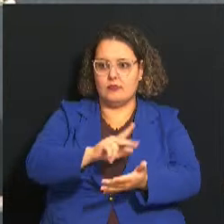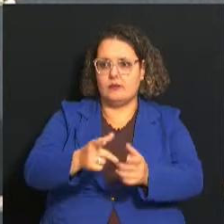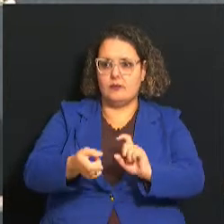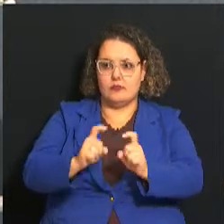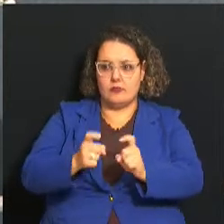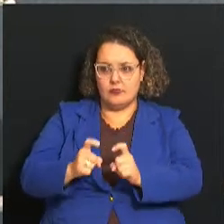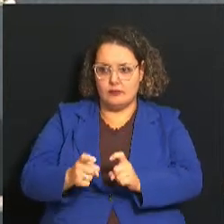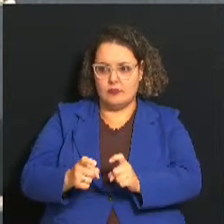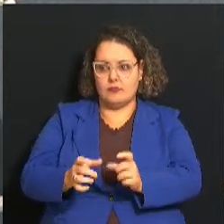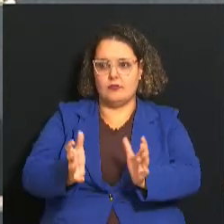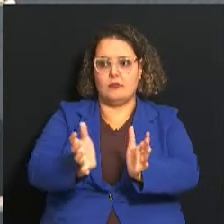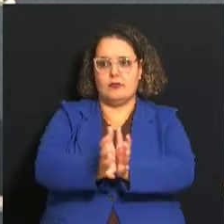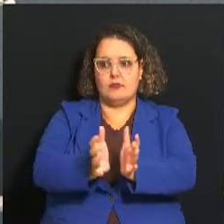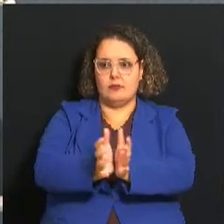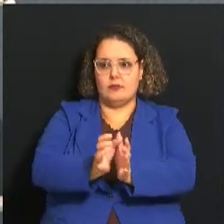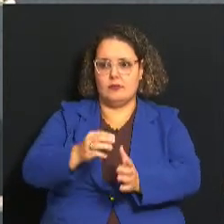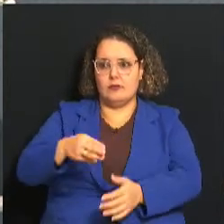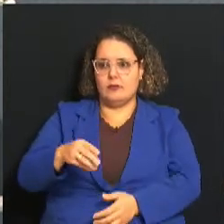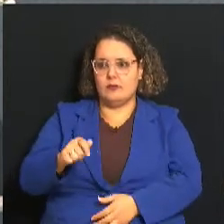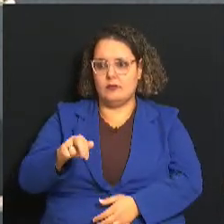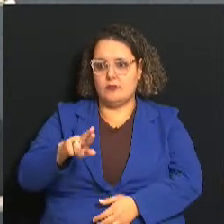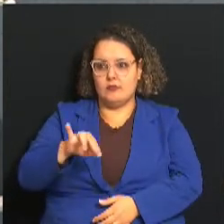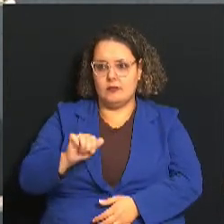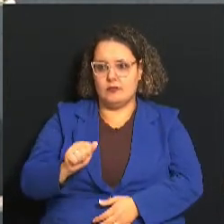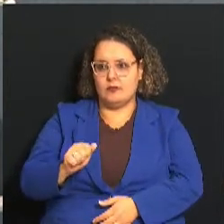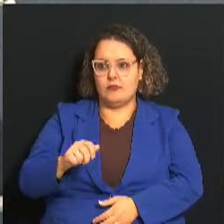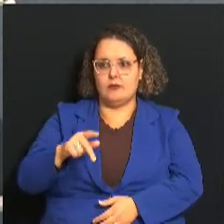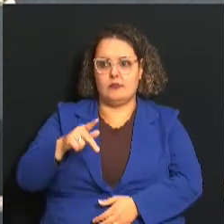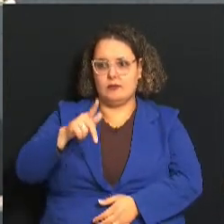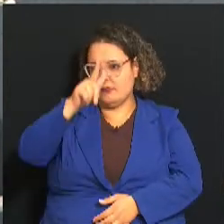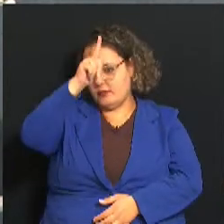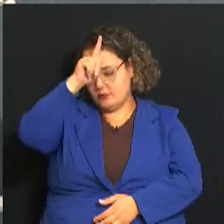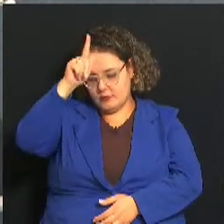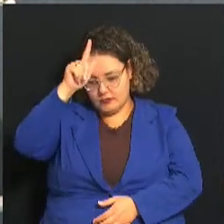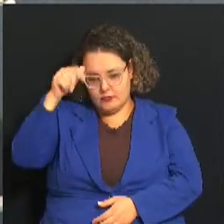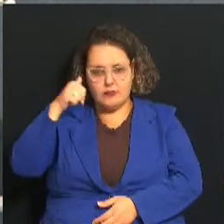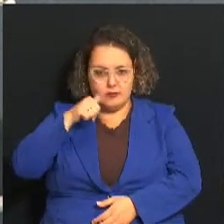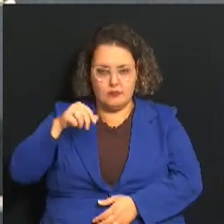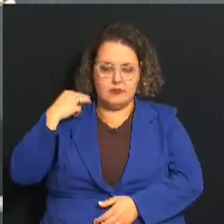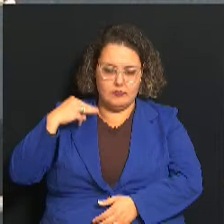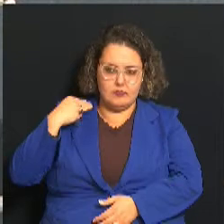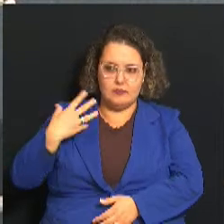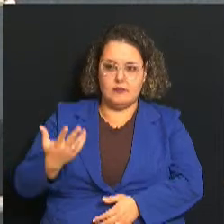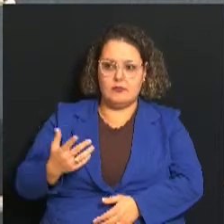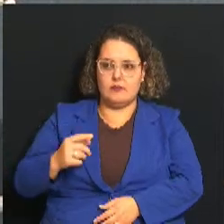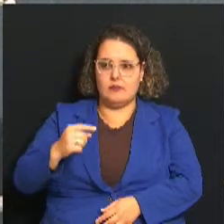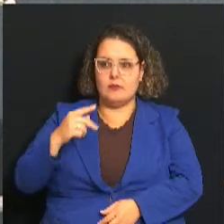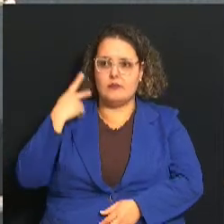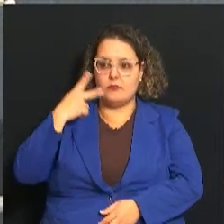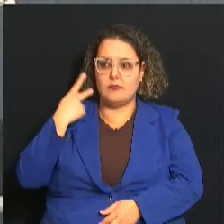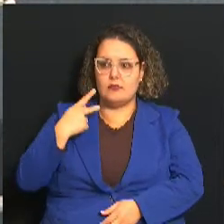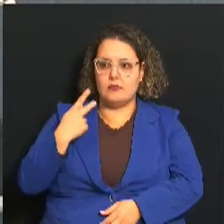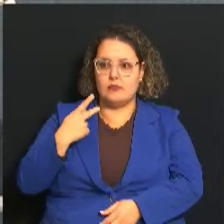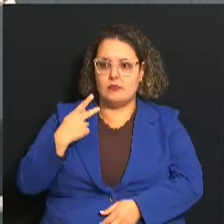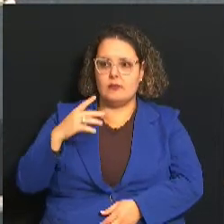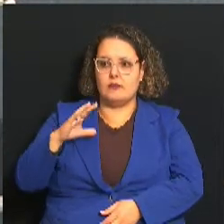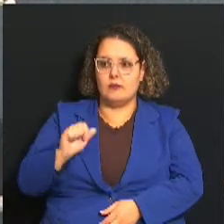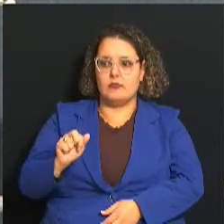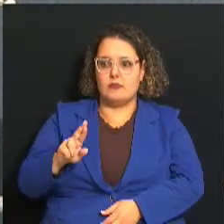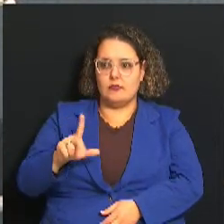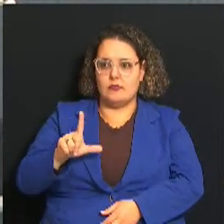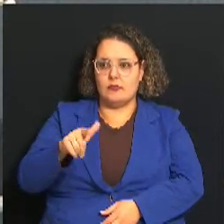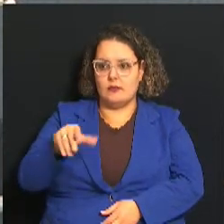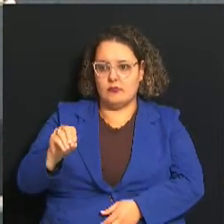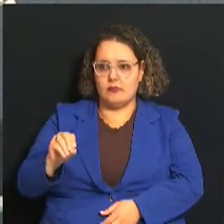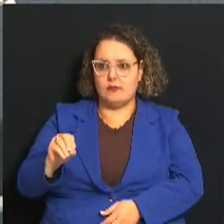com o grupo, Mariana participando, Peta e alguns vereadores, mas a gente não... O Carlão, na época, era